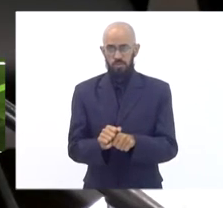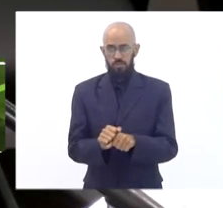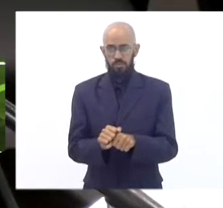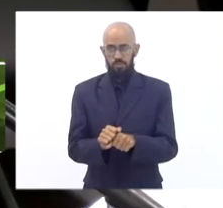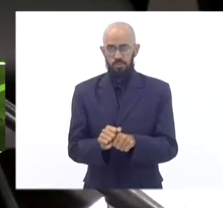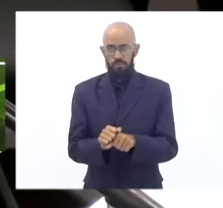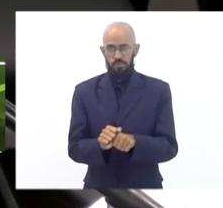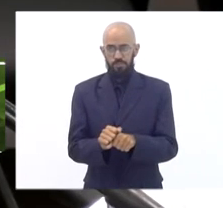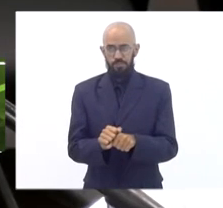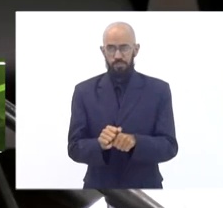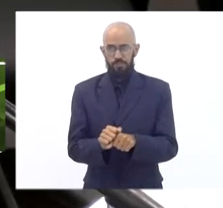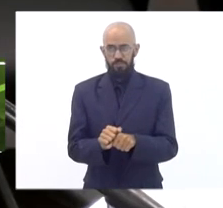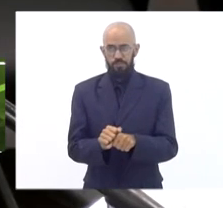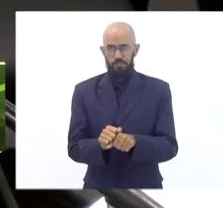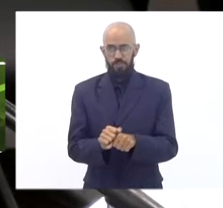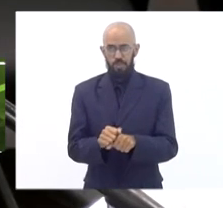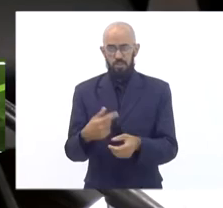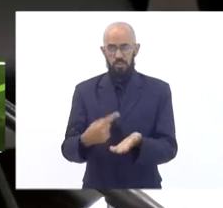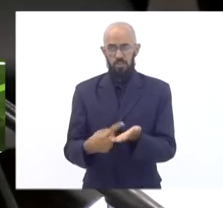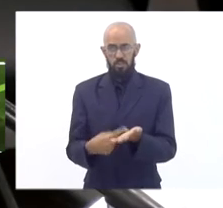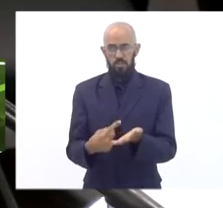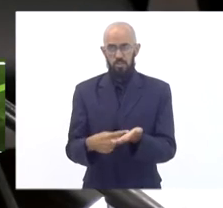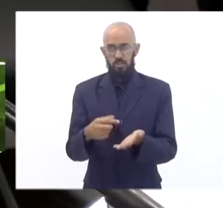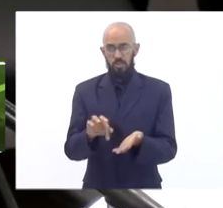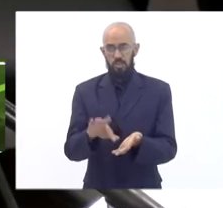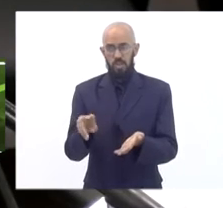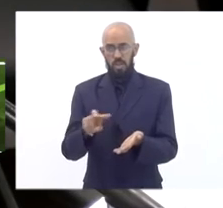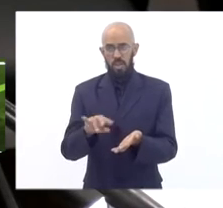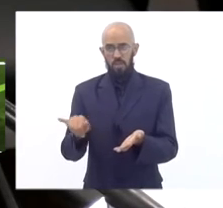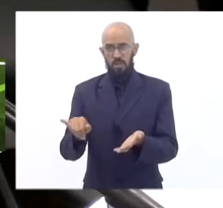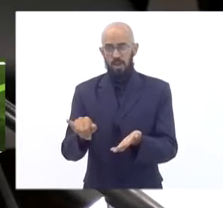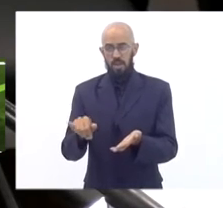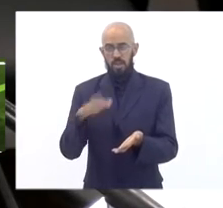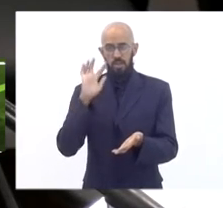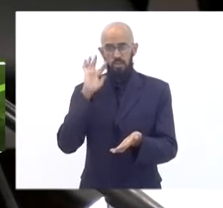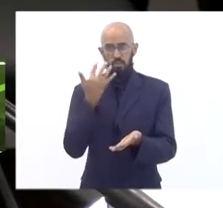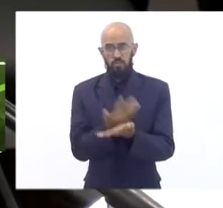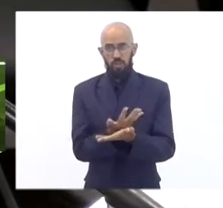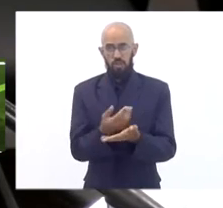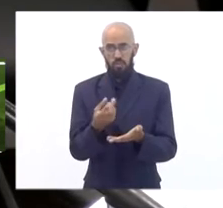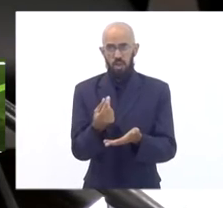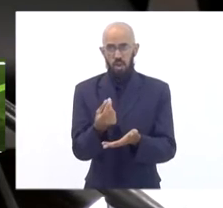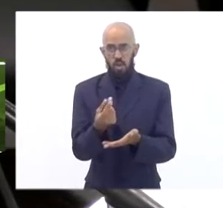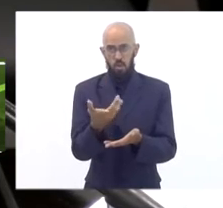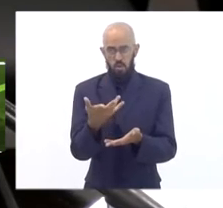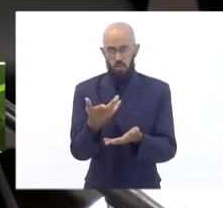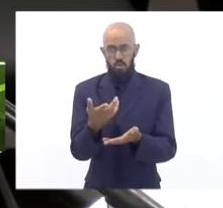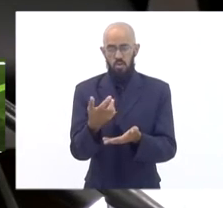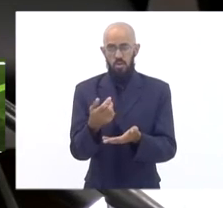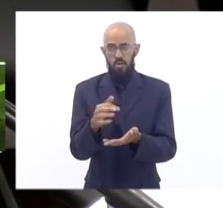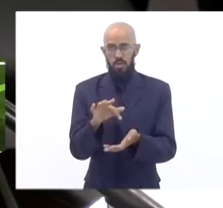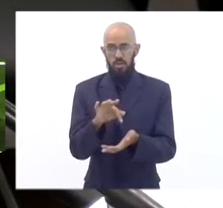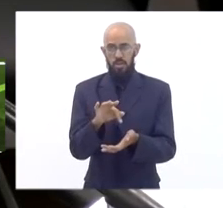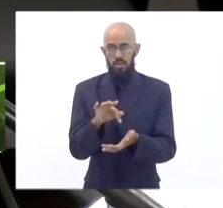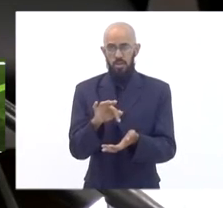as negociações com a Supervia. Obviamente, quem vai decidir qual o valor, etc., diante das negociações, quem vai dar